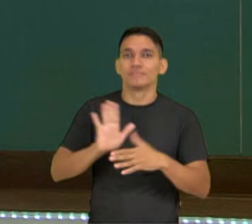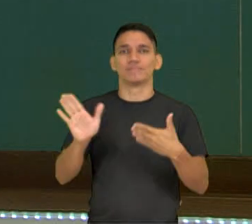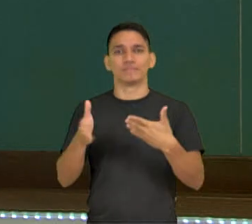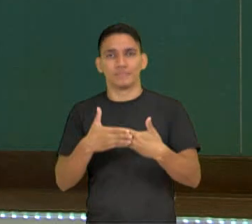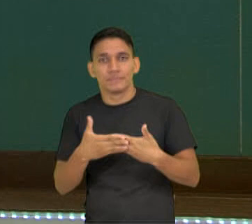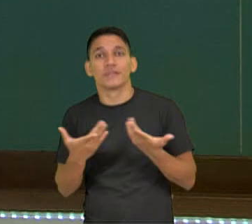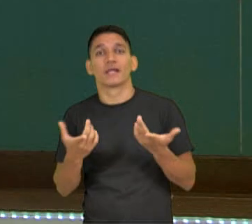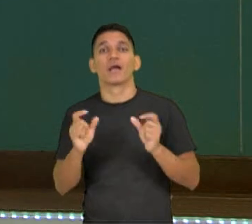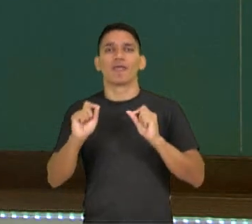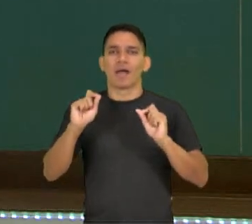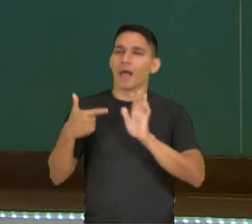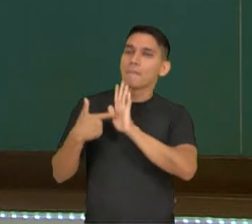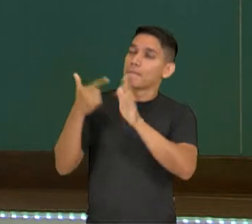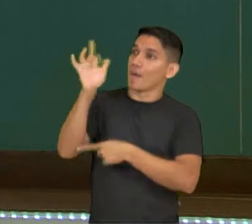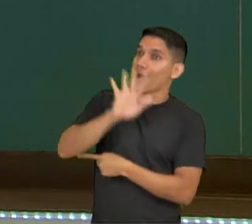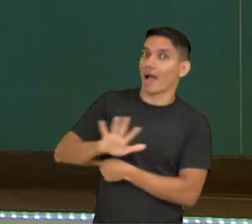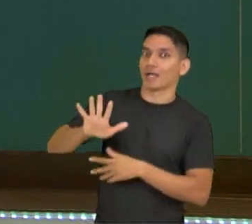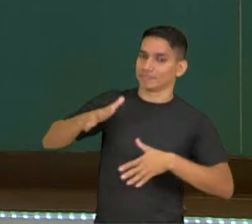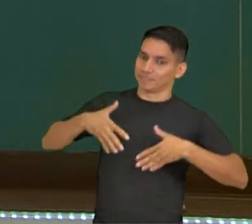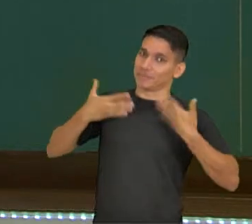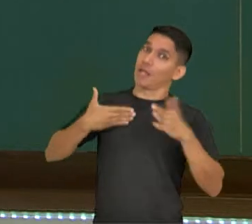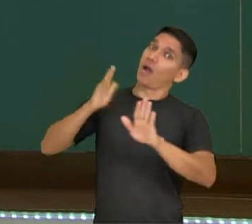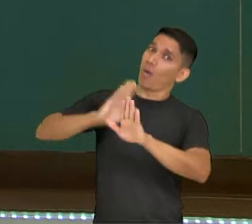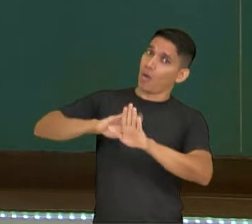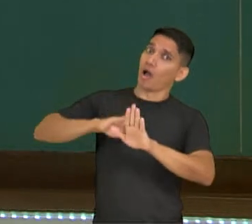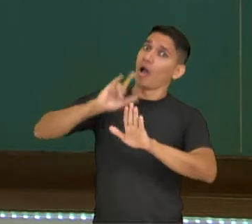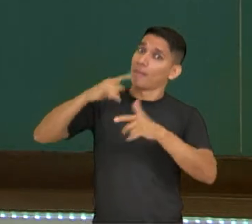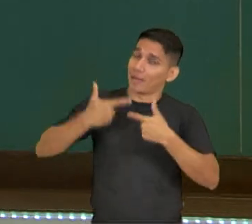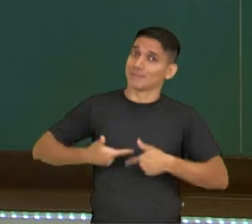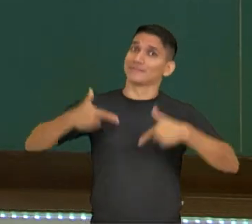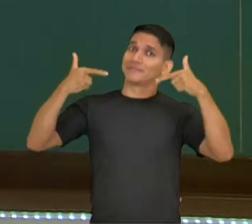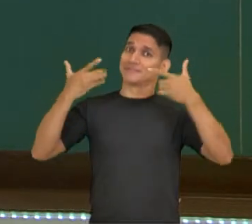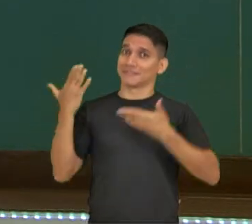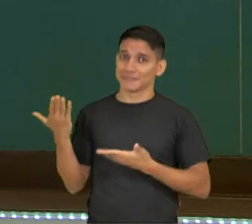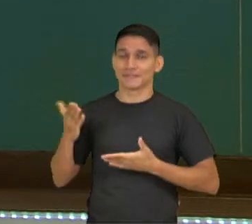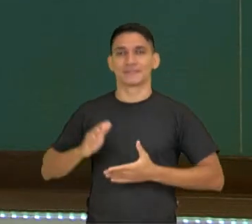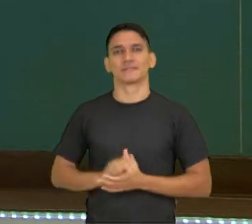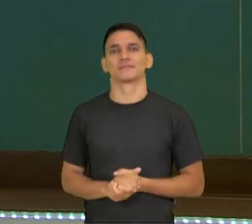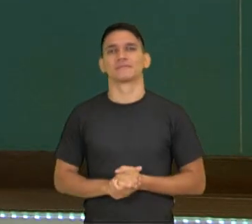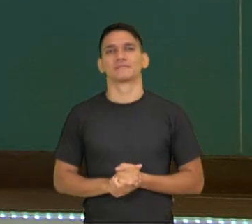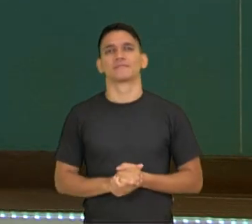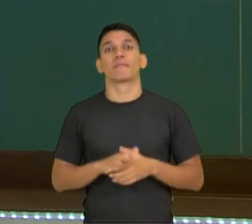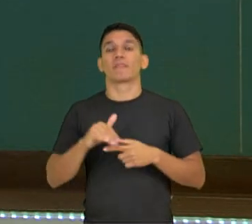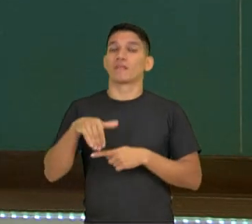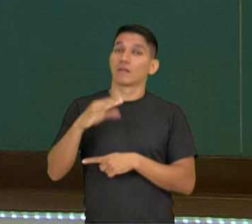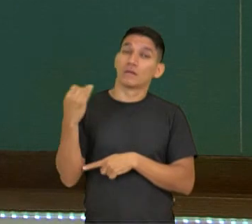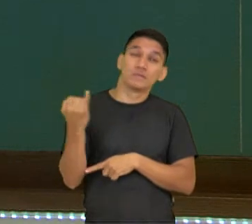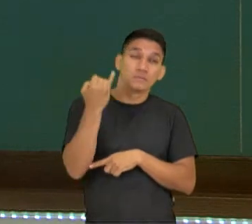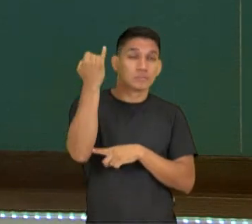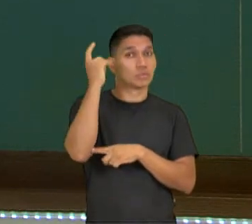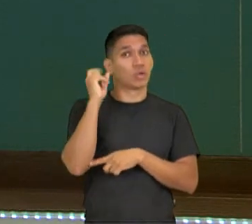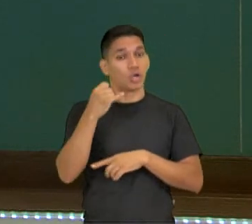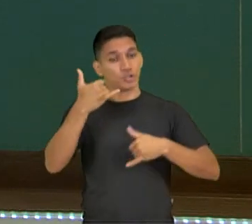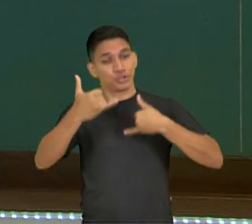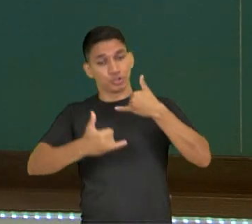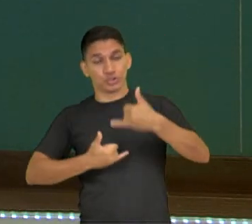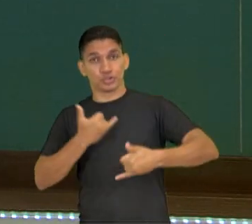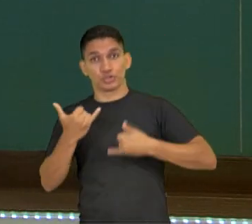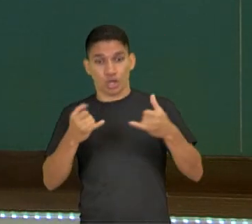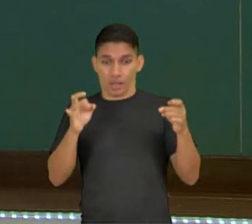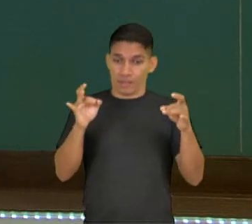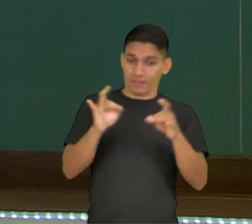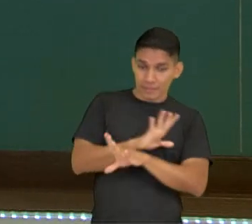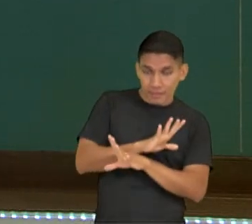algumas imagens de alegria, que geralmente a ideia é que esse fechamento seja muito alegre. E o mais importante dos jogos de